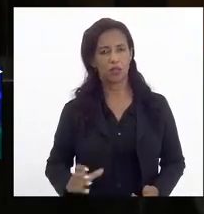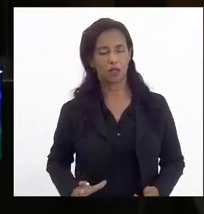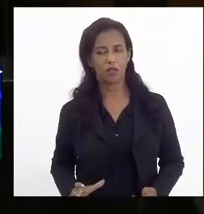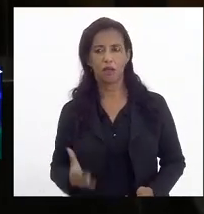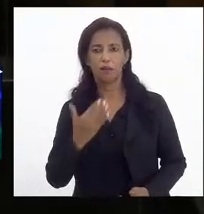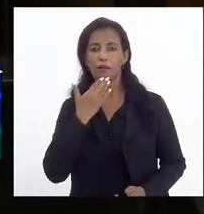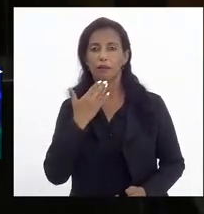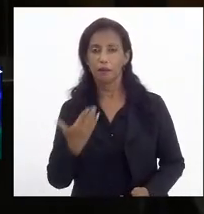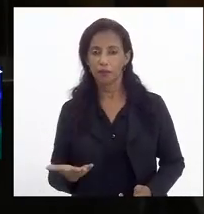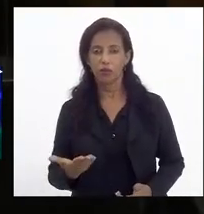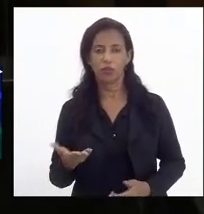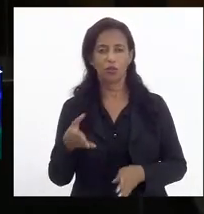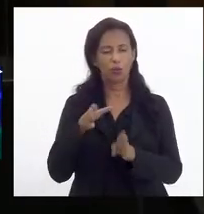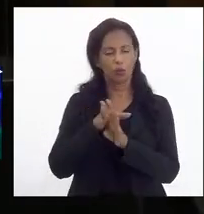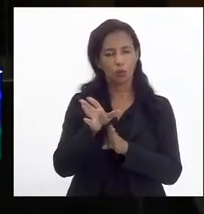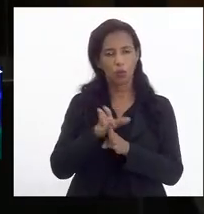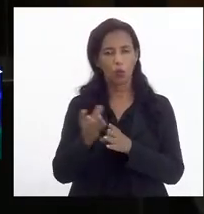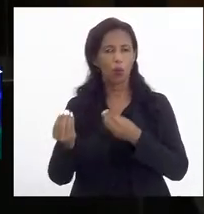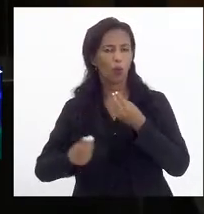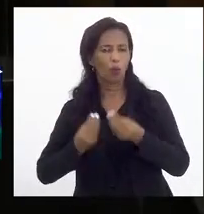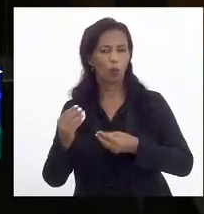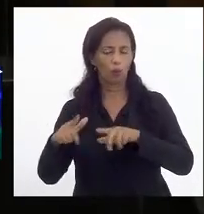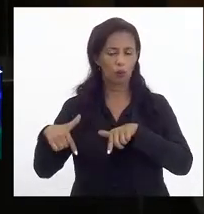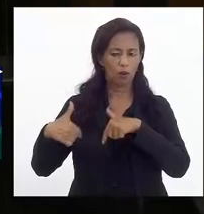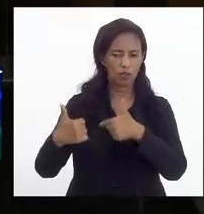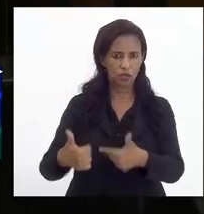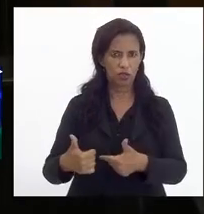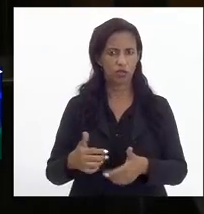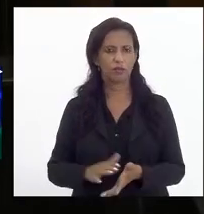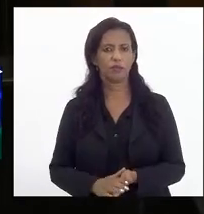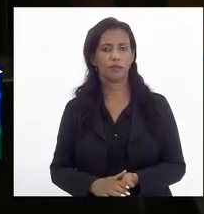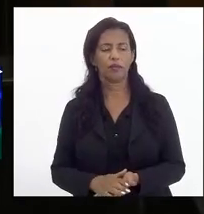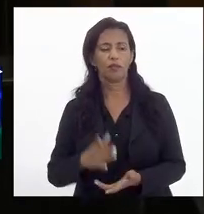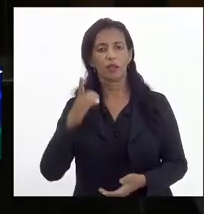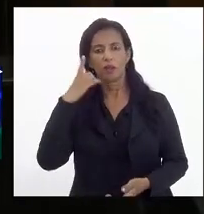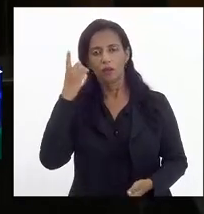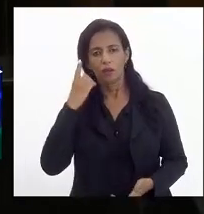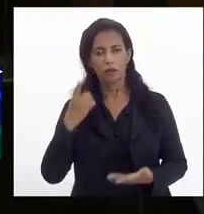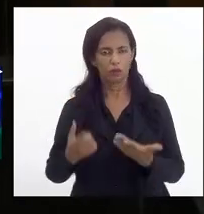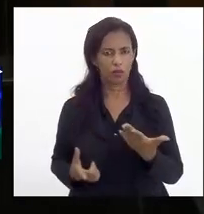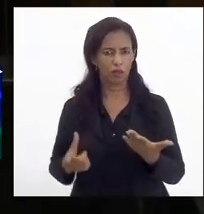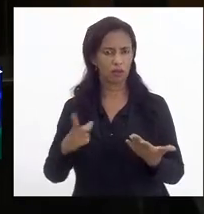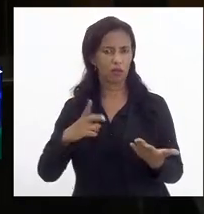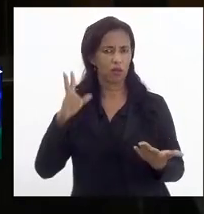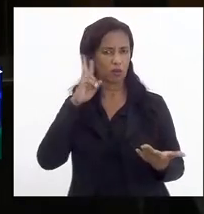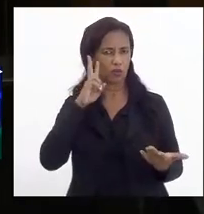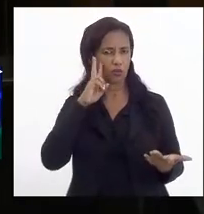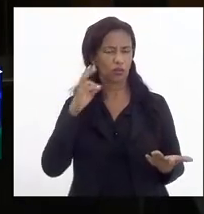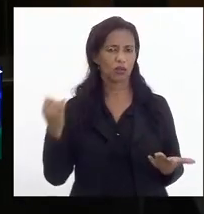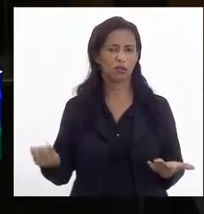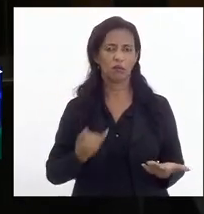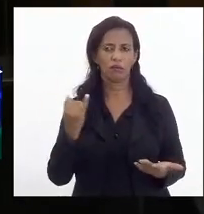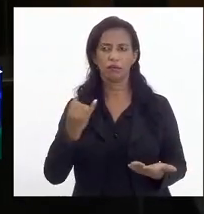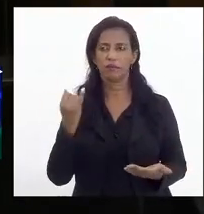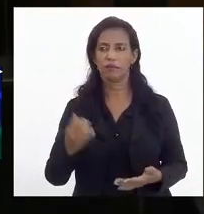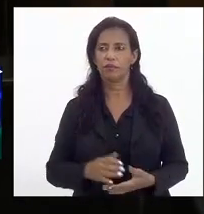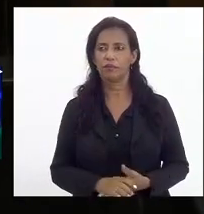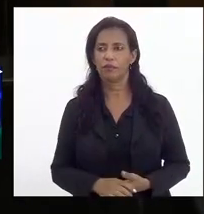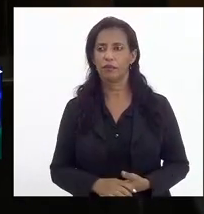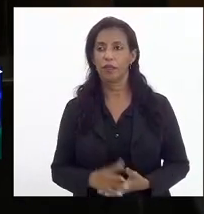Ceciliano para pedir um aconselhamento sobre como você proceder e o André particularmente é um deputado que tem uma história importante